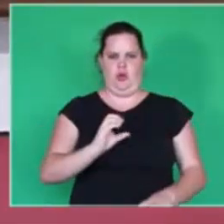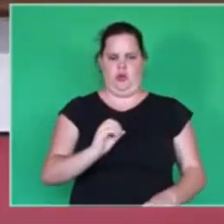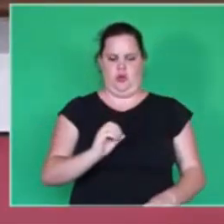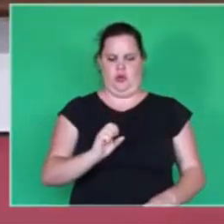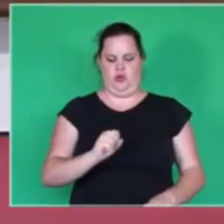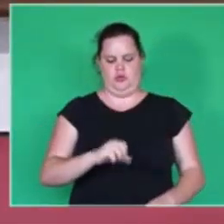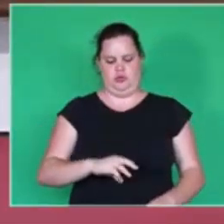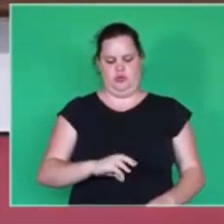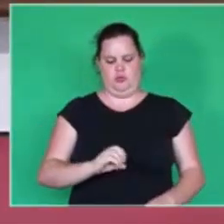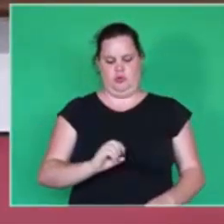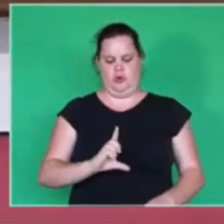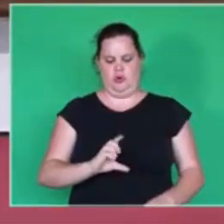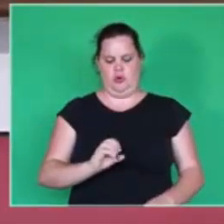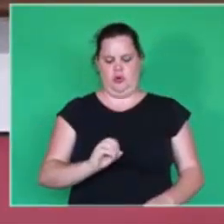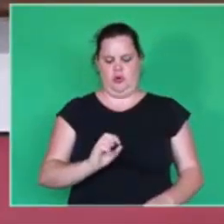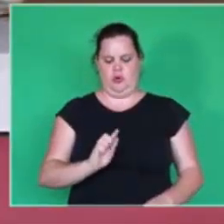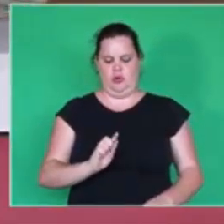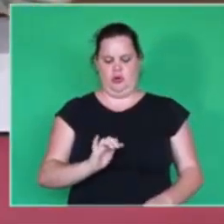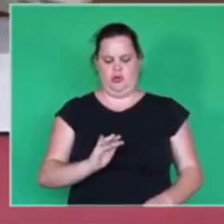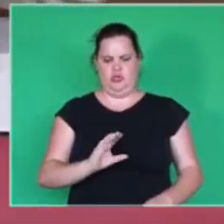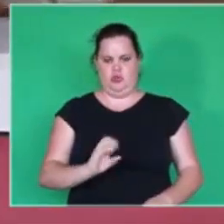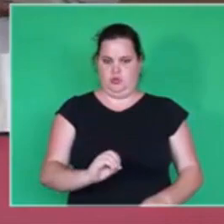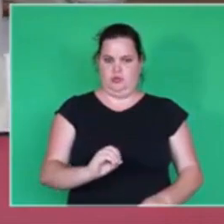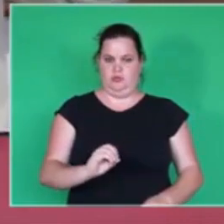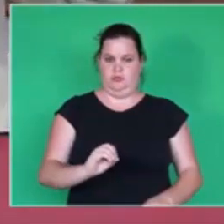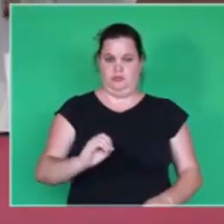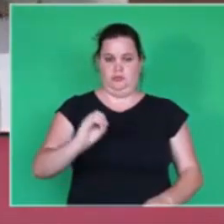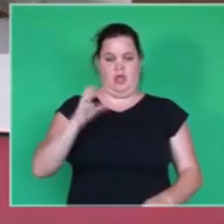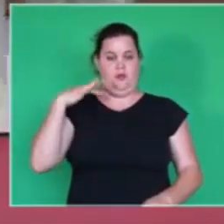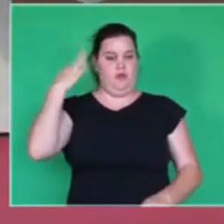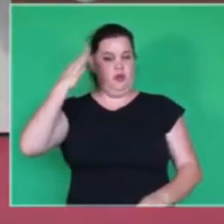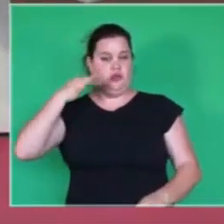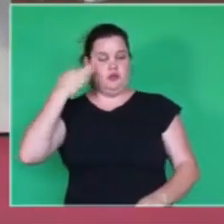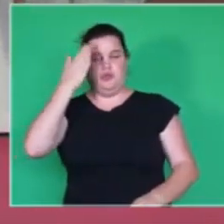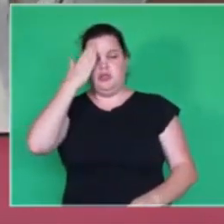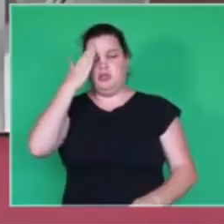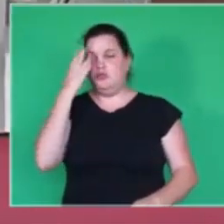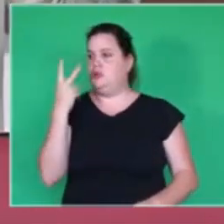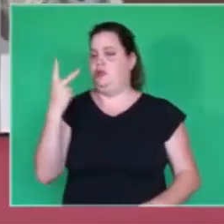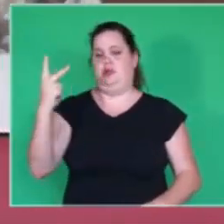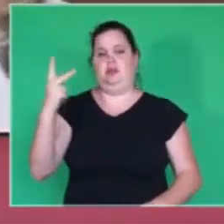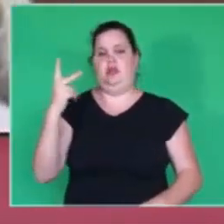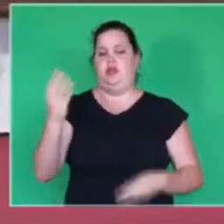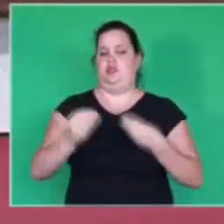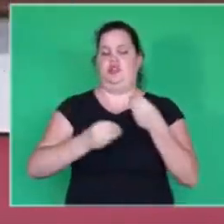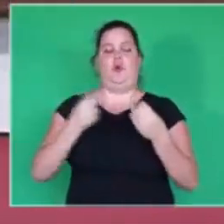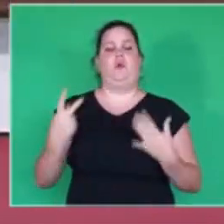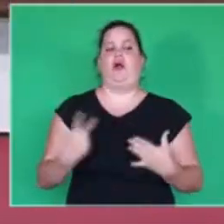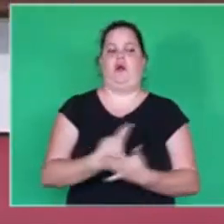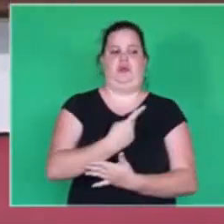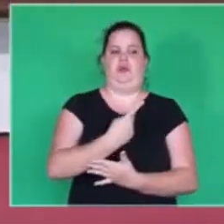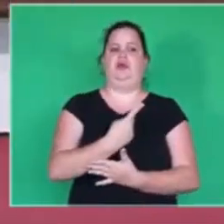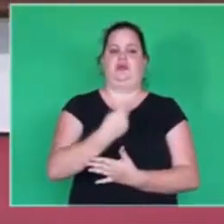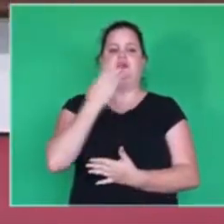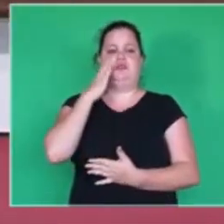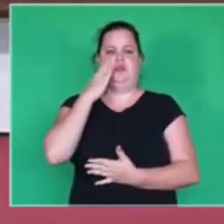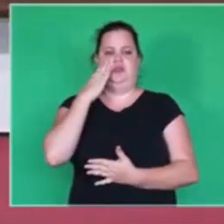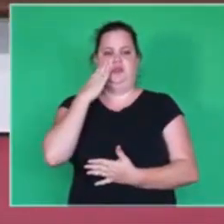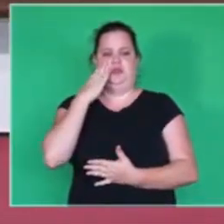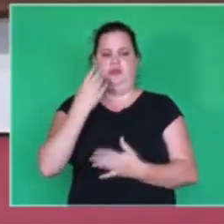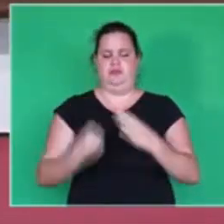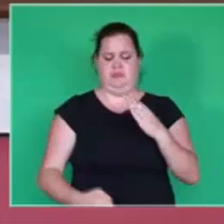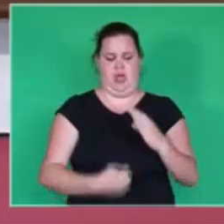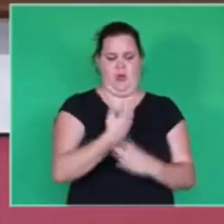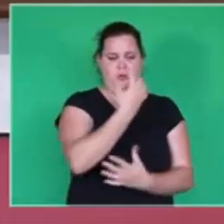toda filosofia, entendimento a respeito da coisa, da obra